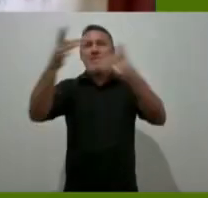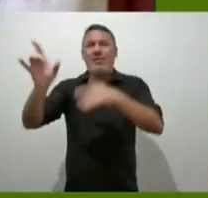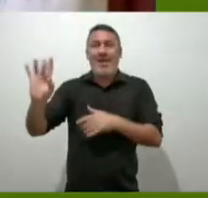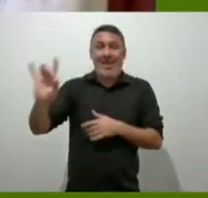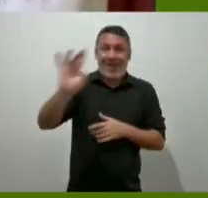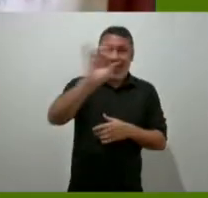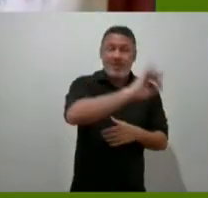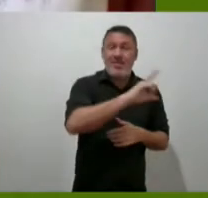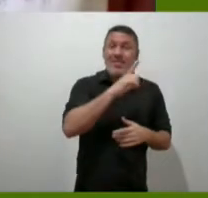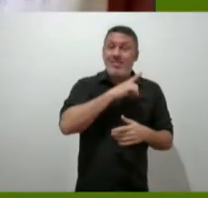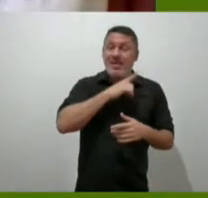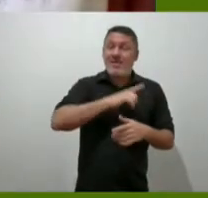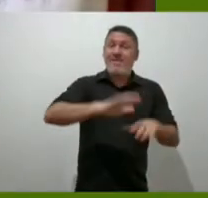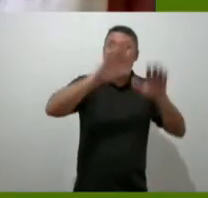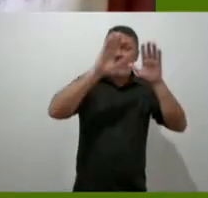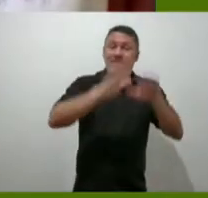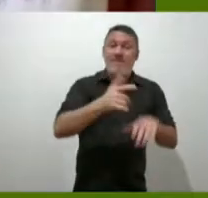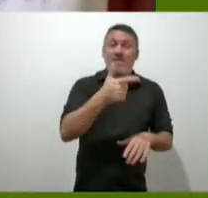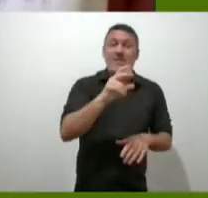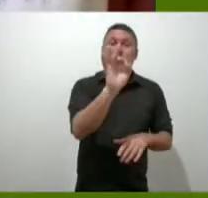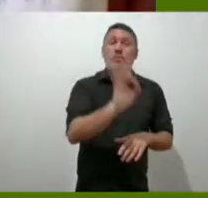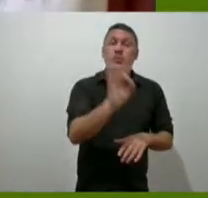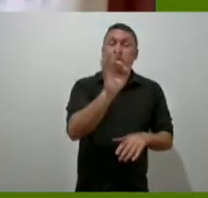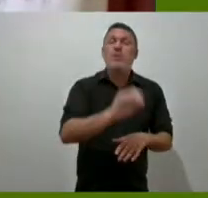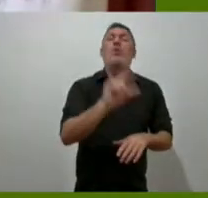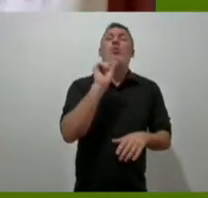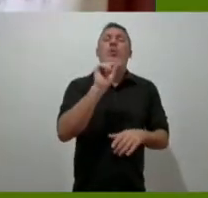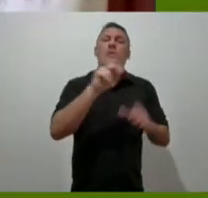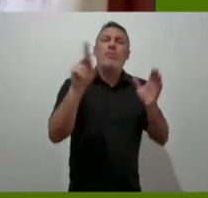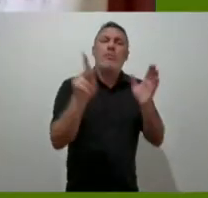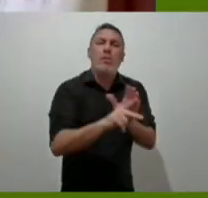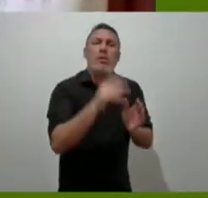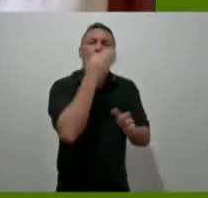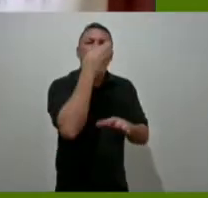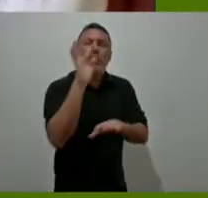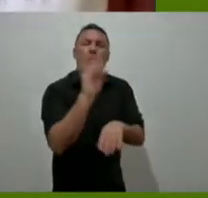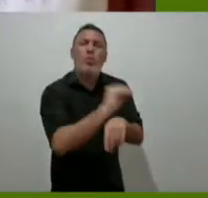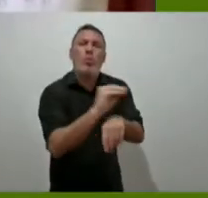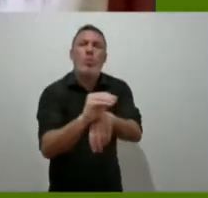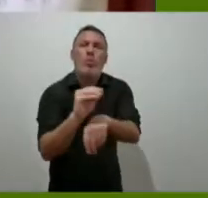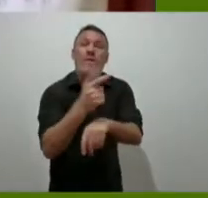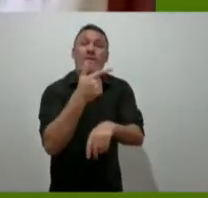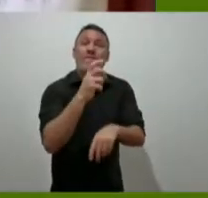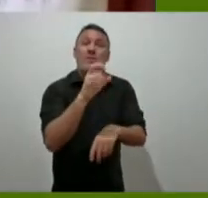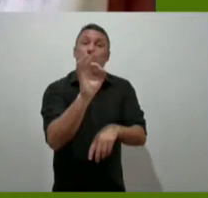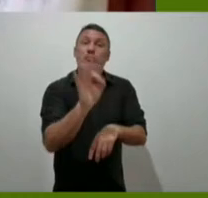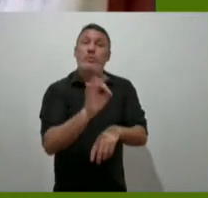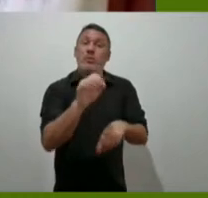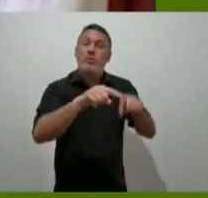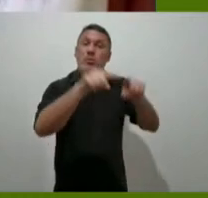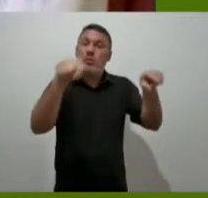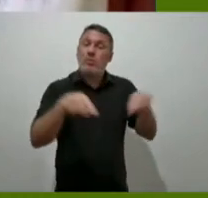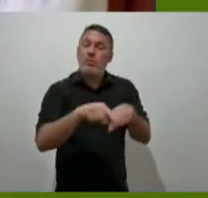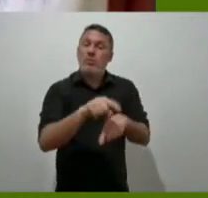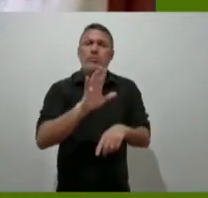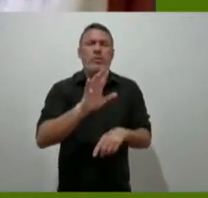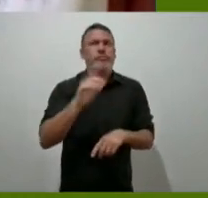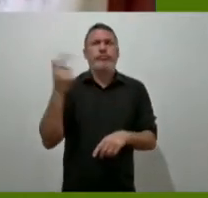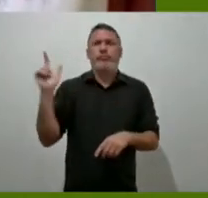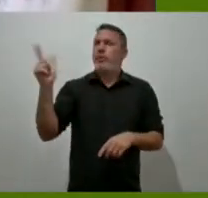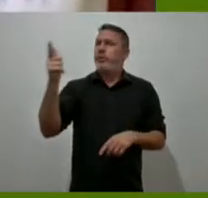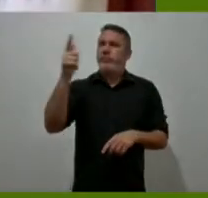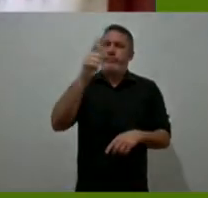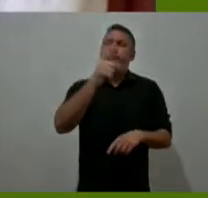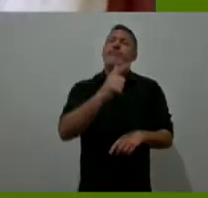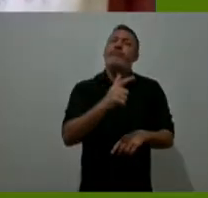teríamos que ter, mas não temos, não é isso? Teríamos, o nosso país assumiu o compromisso de plantar